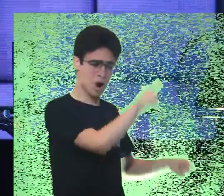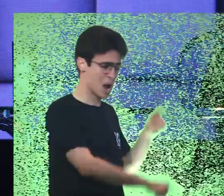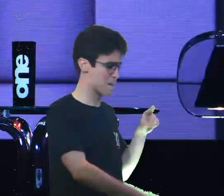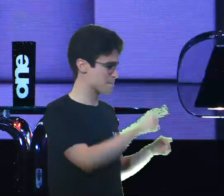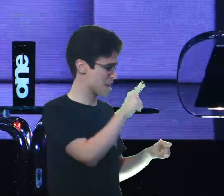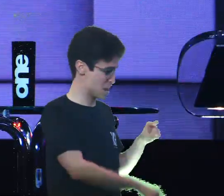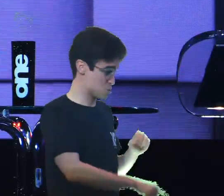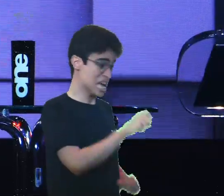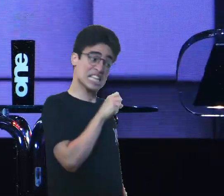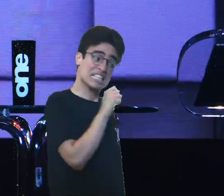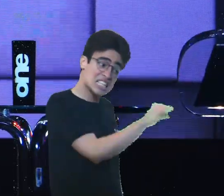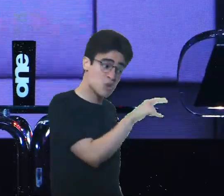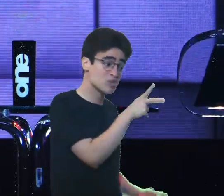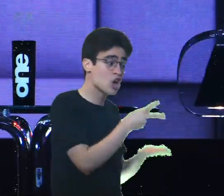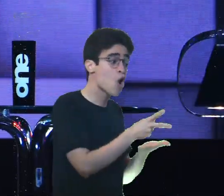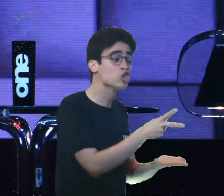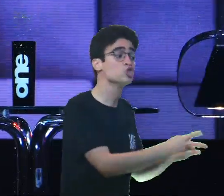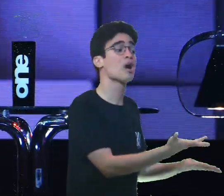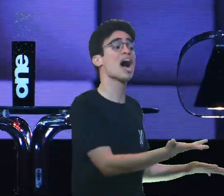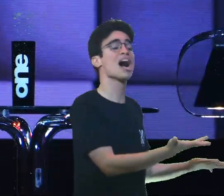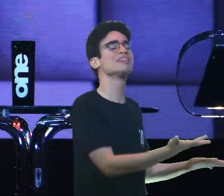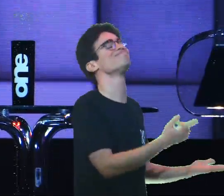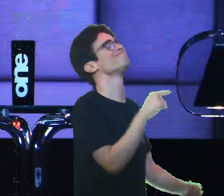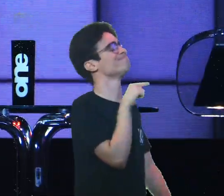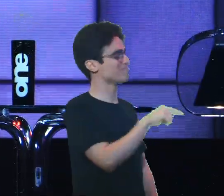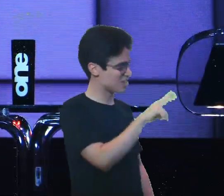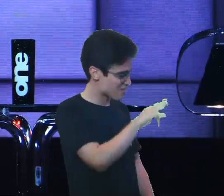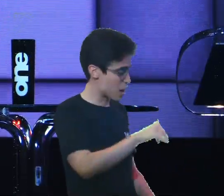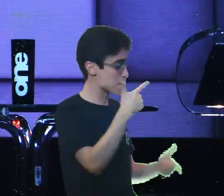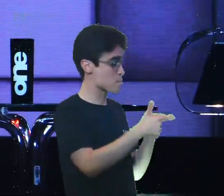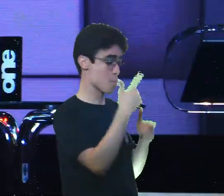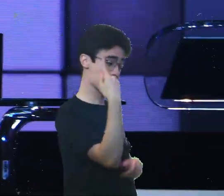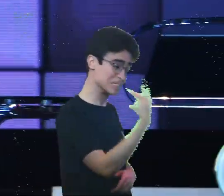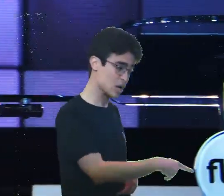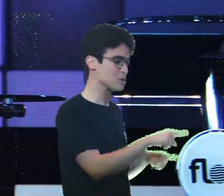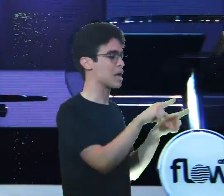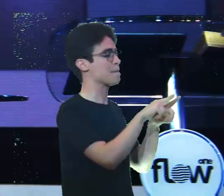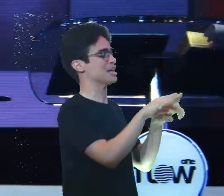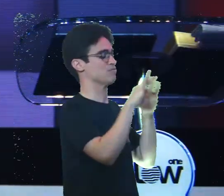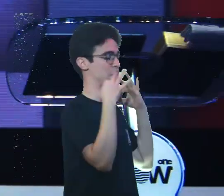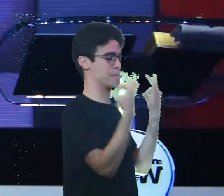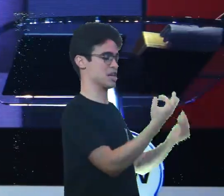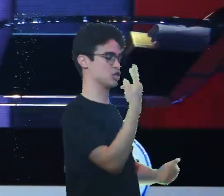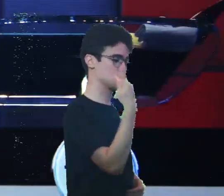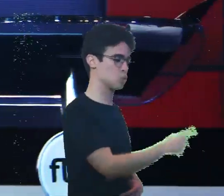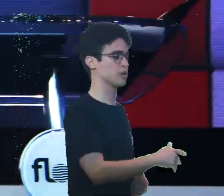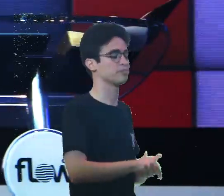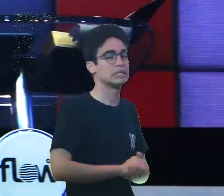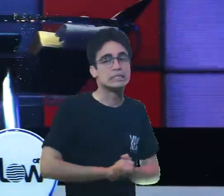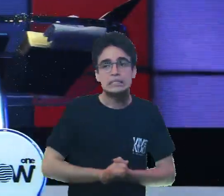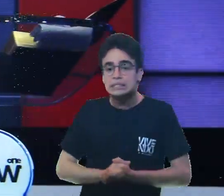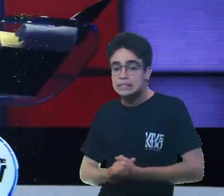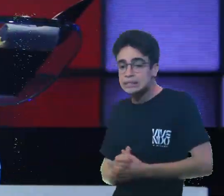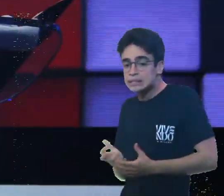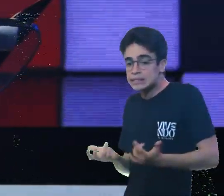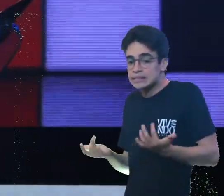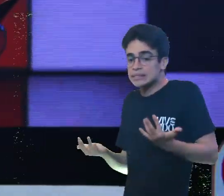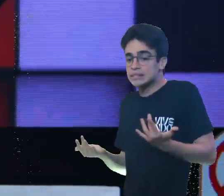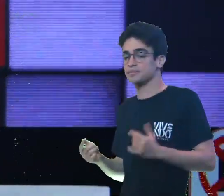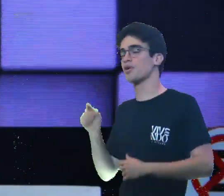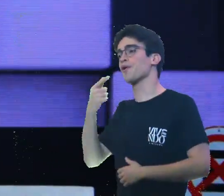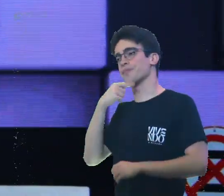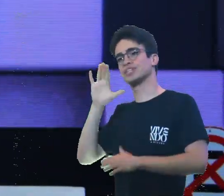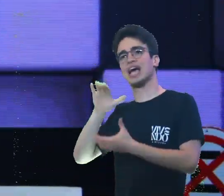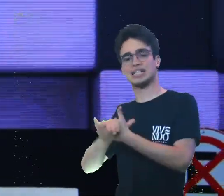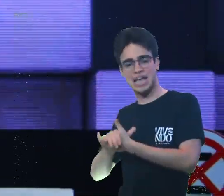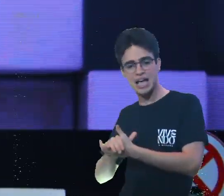você fizer isso, você vai causar problemas para você e para a sua família. Ele volta para casa, é casado, pai